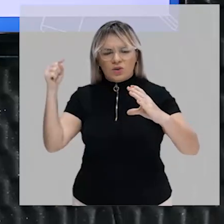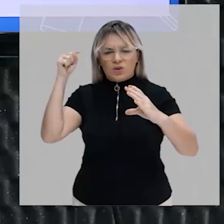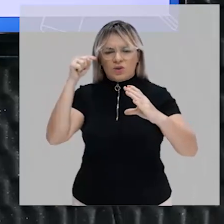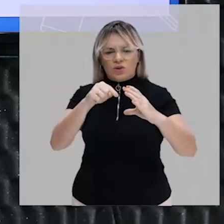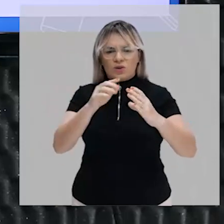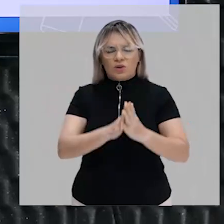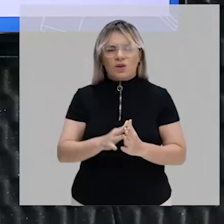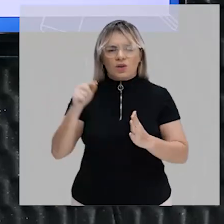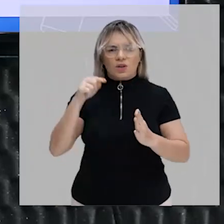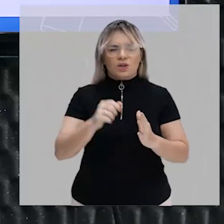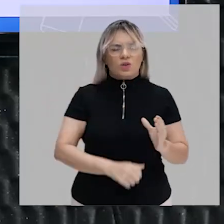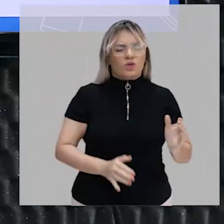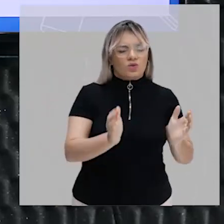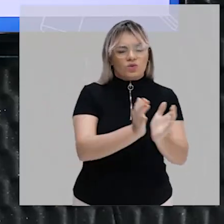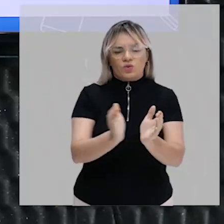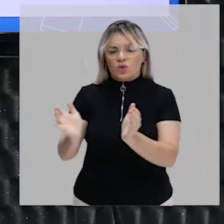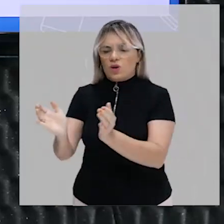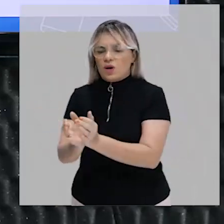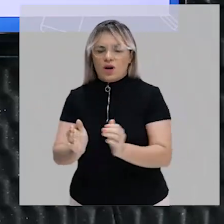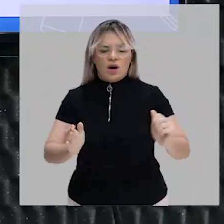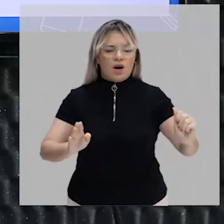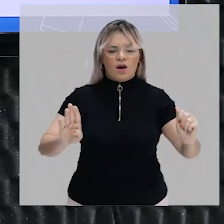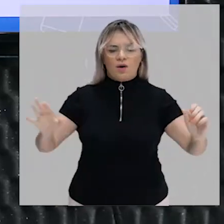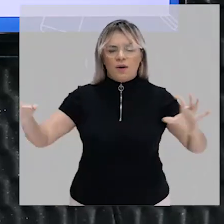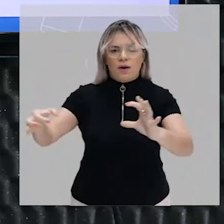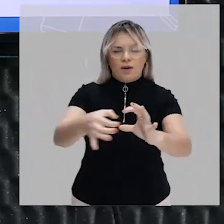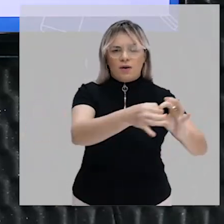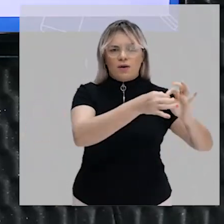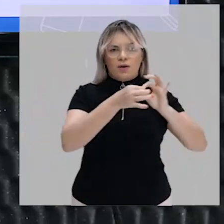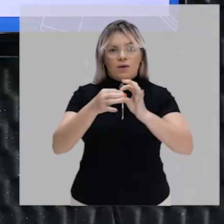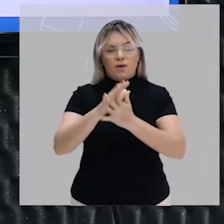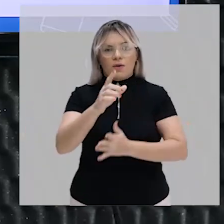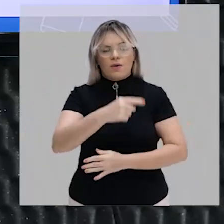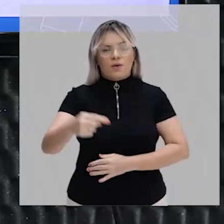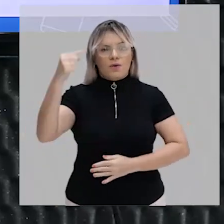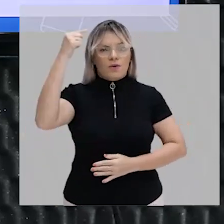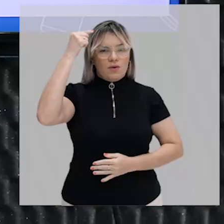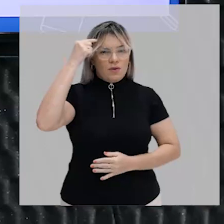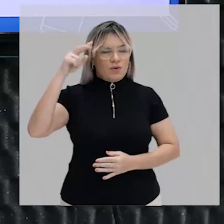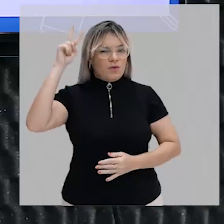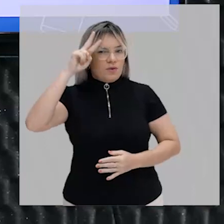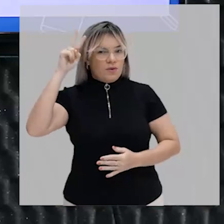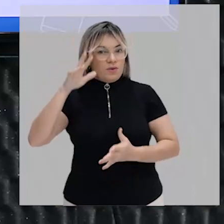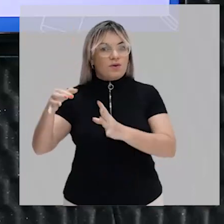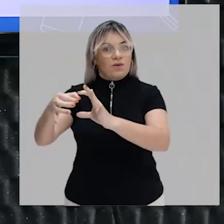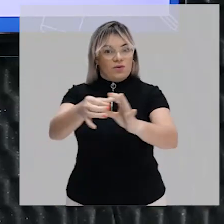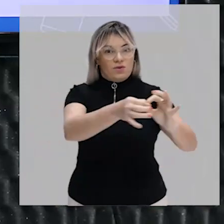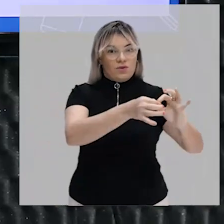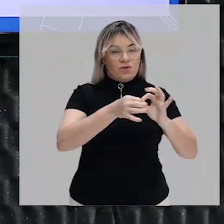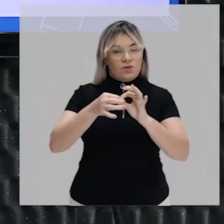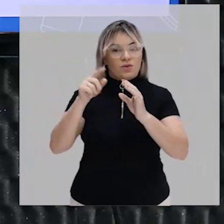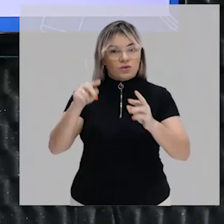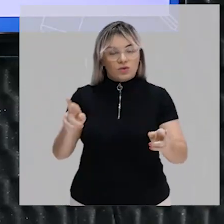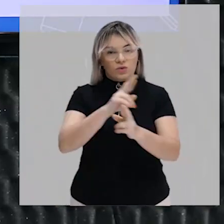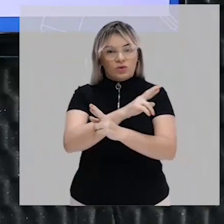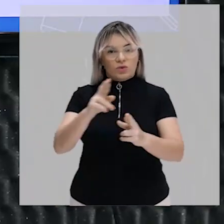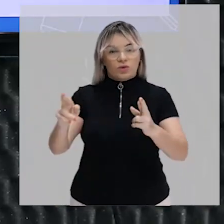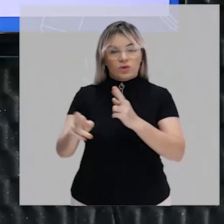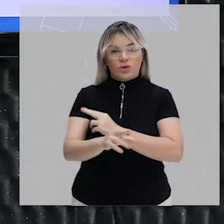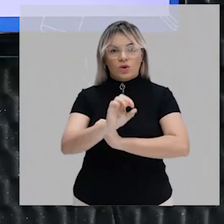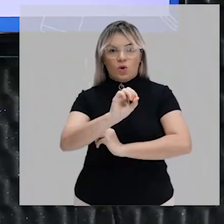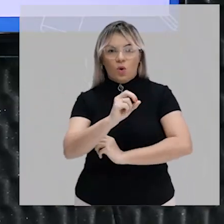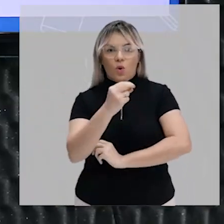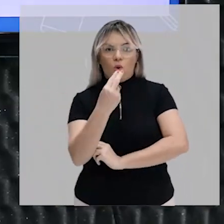A união B? Penso eu que você deve lembrar que quando eu falo de união, eu estou me referindo ao ou,